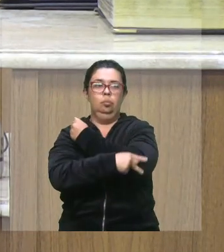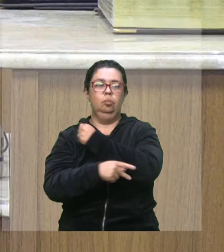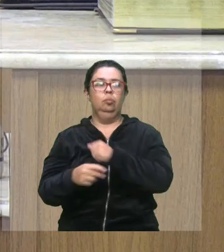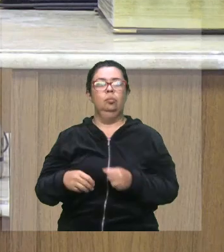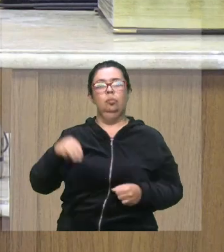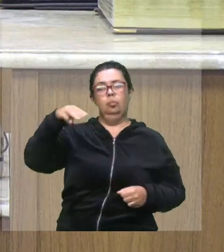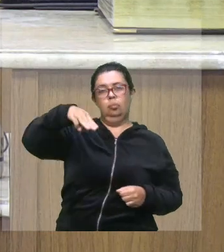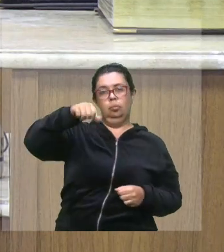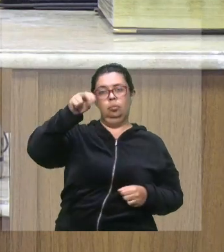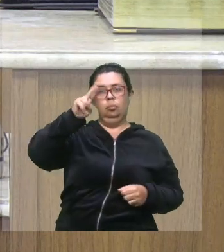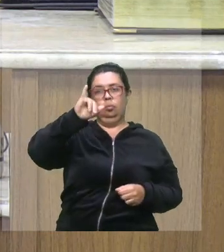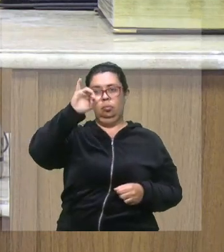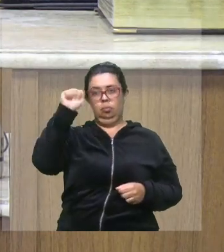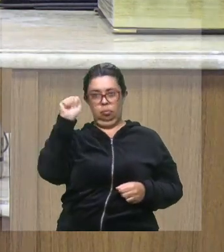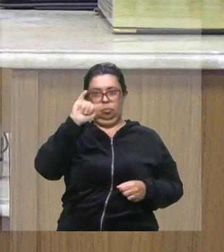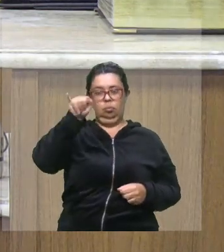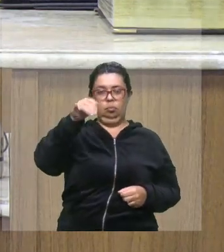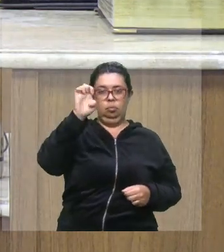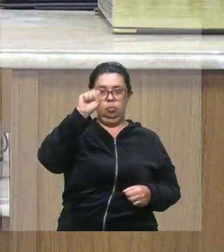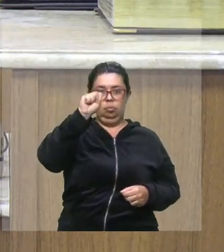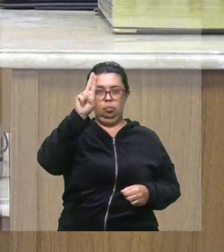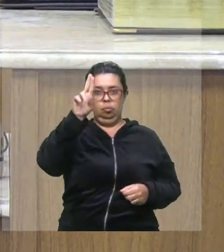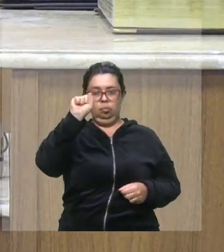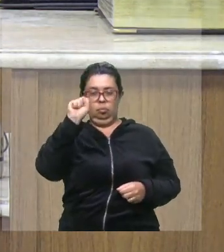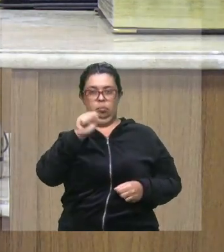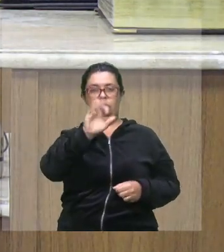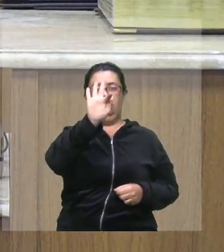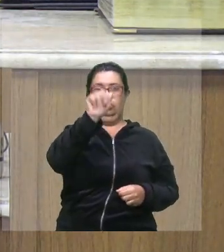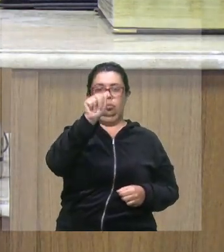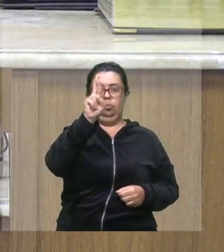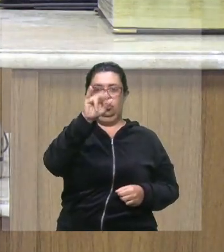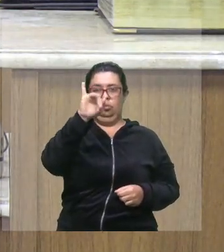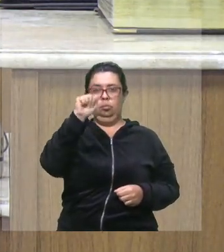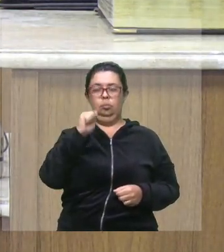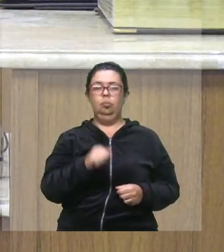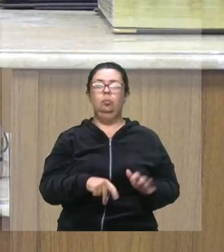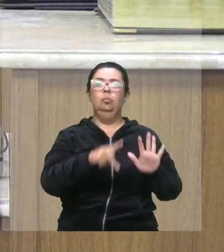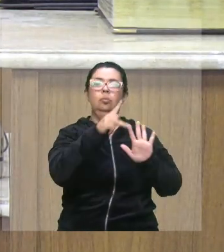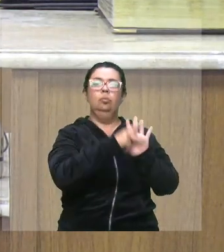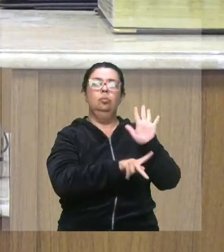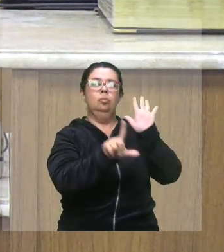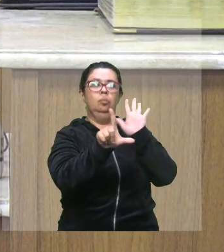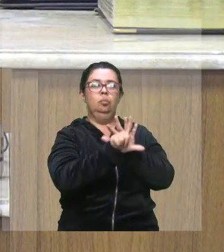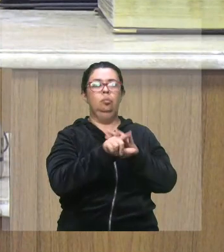Maria de Jesus Faria. Projeto de Lei número